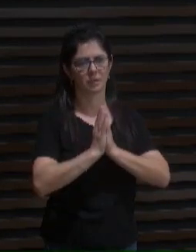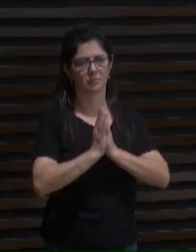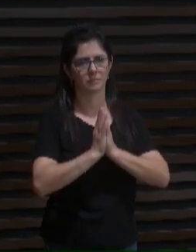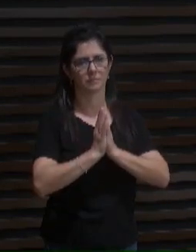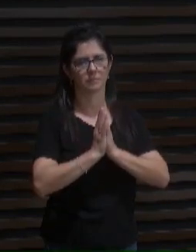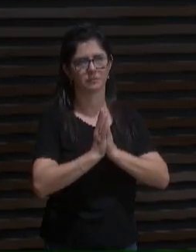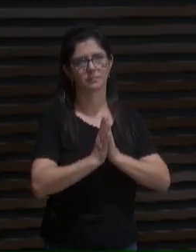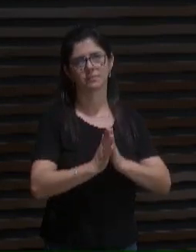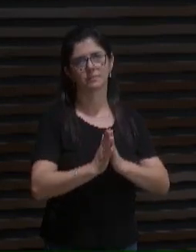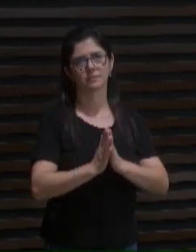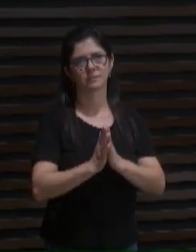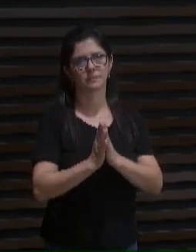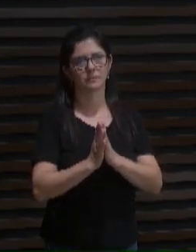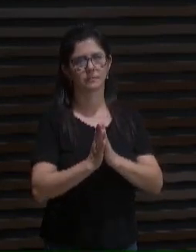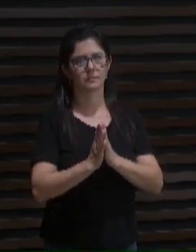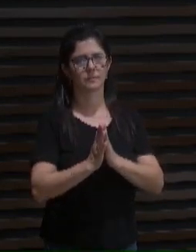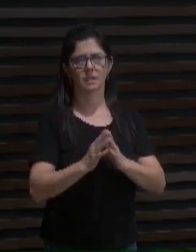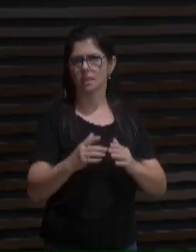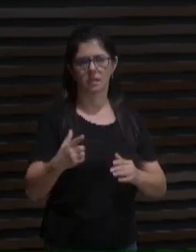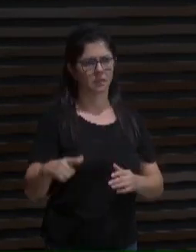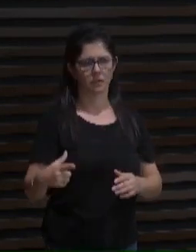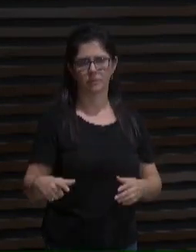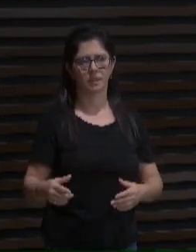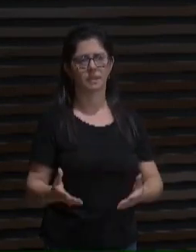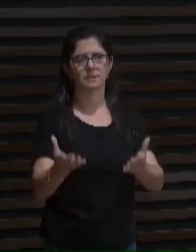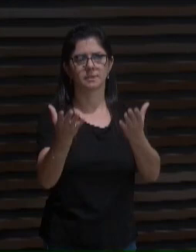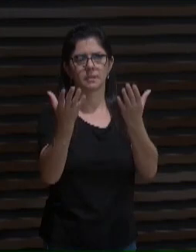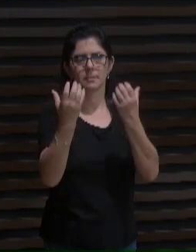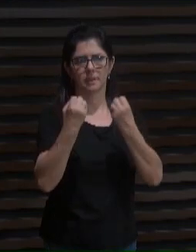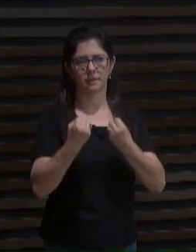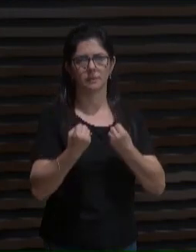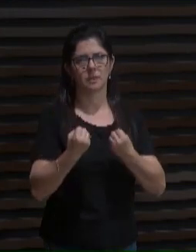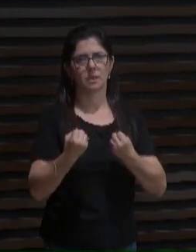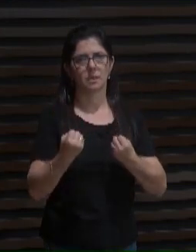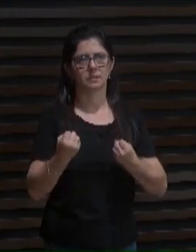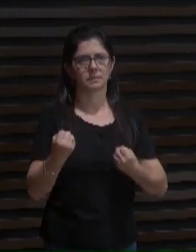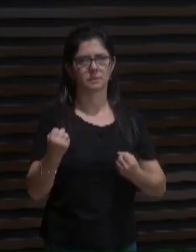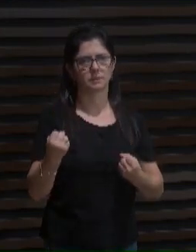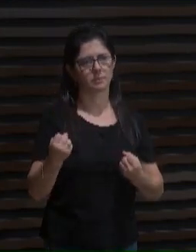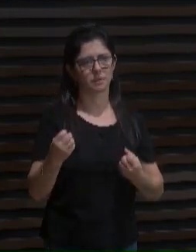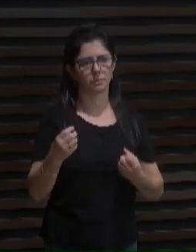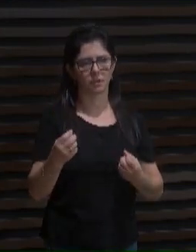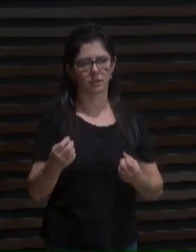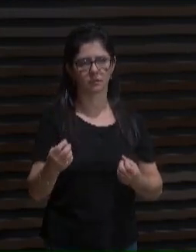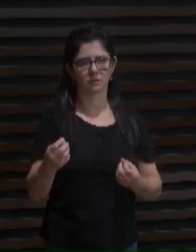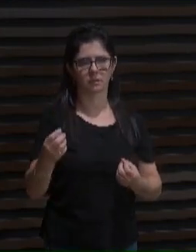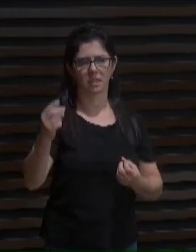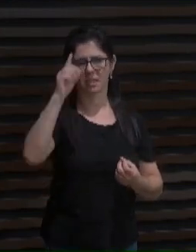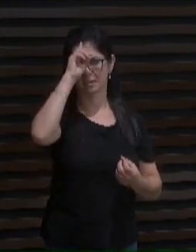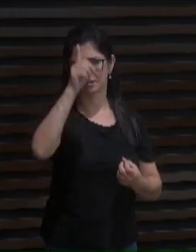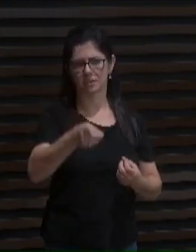não simplesmente para receber as dádivas de Deus, mas principalmente para obter